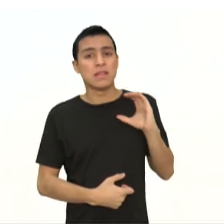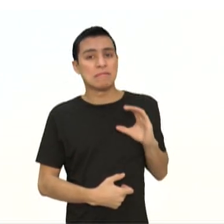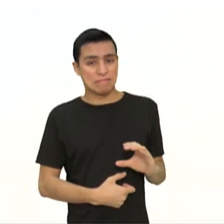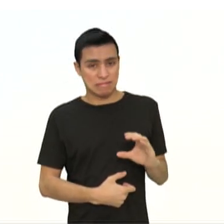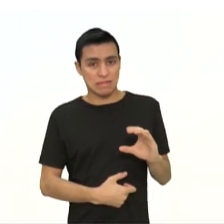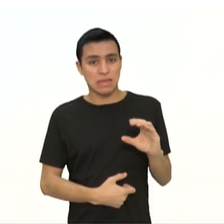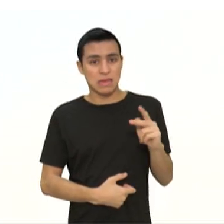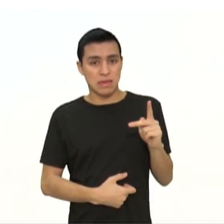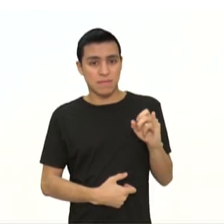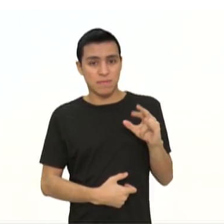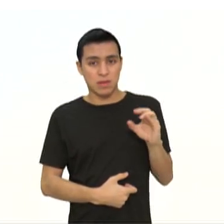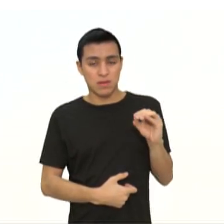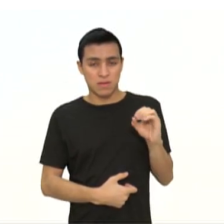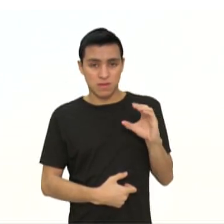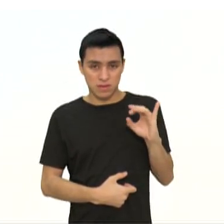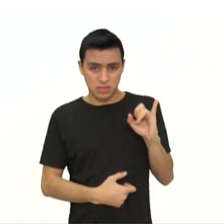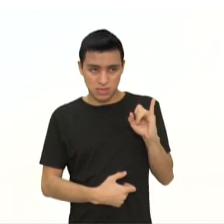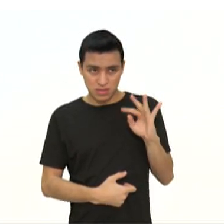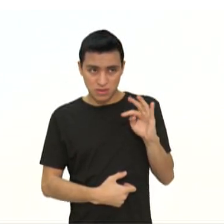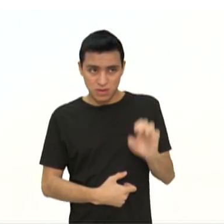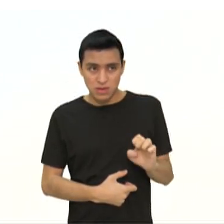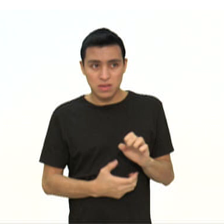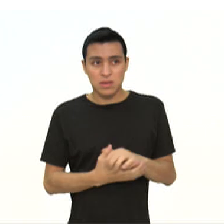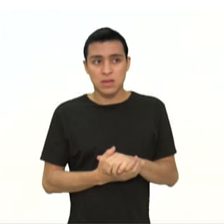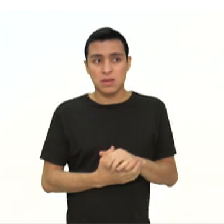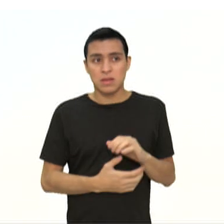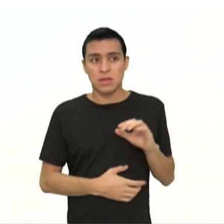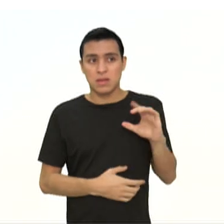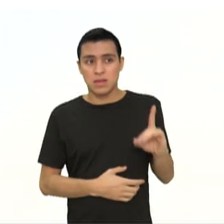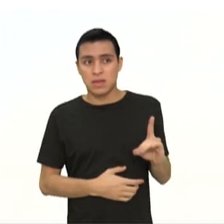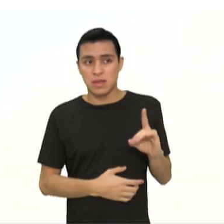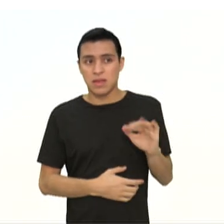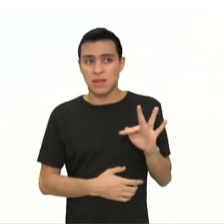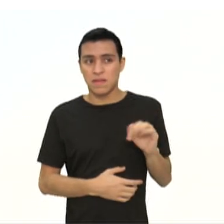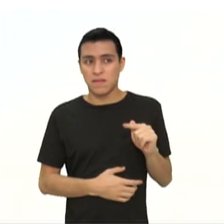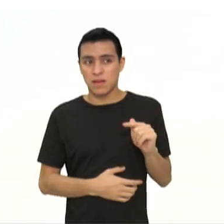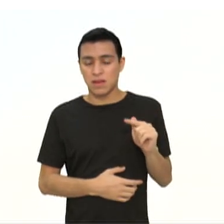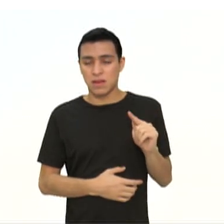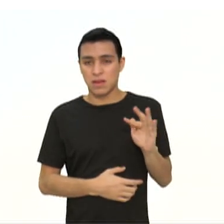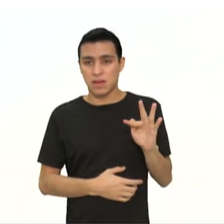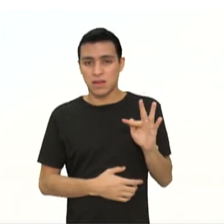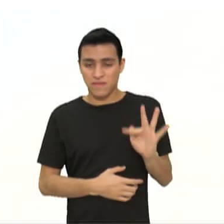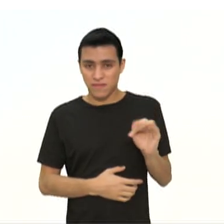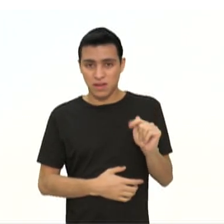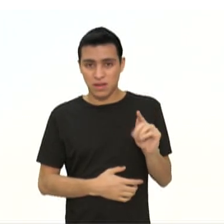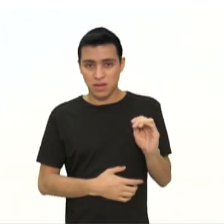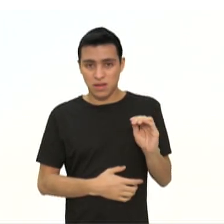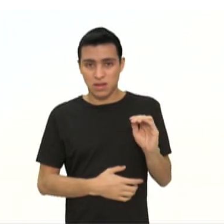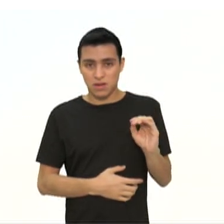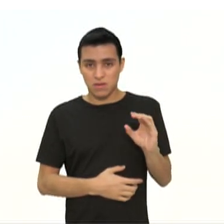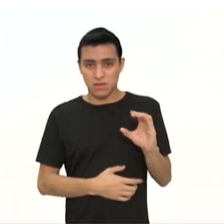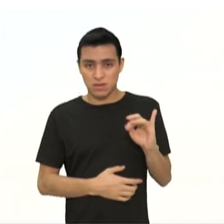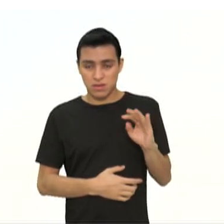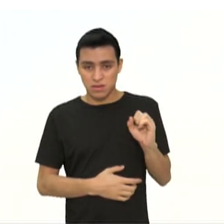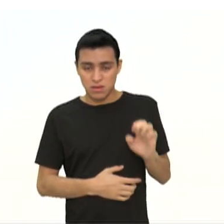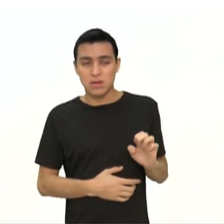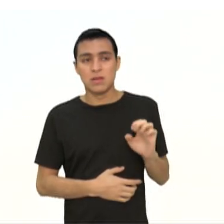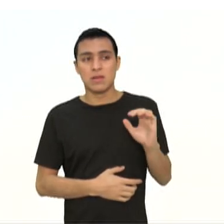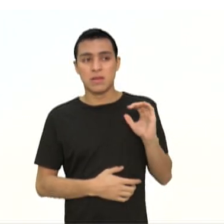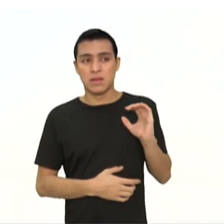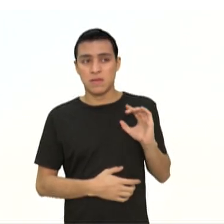C, pinocitose. Letra D, fagocitose. Ou letra E,